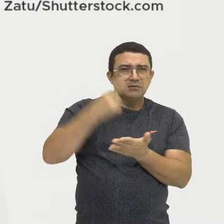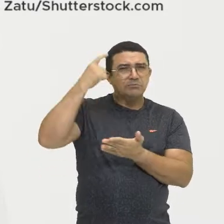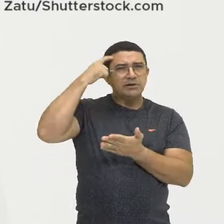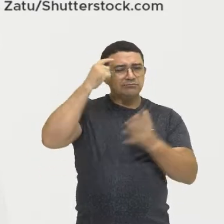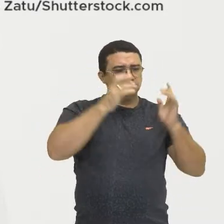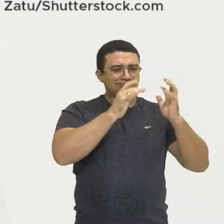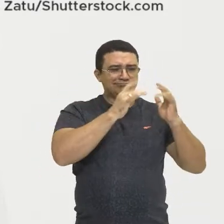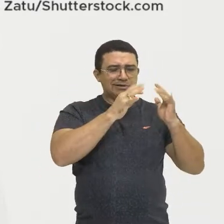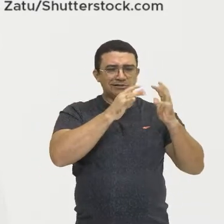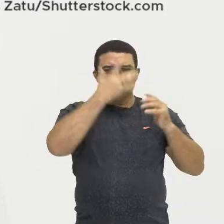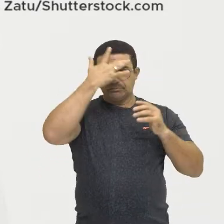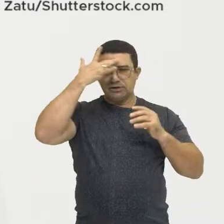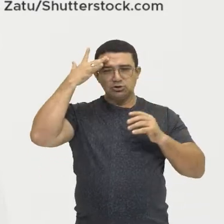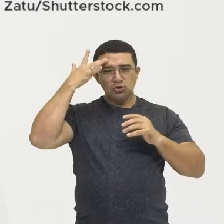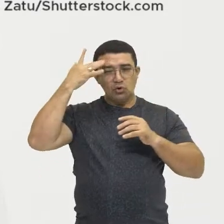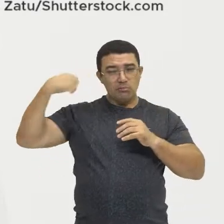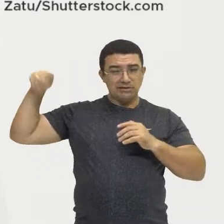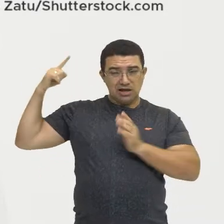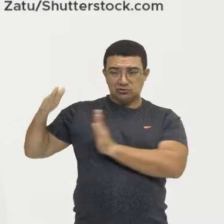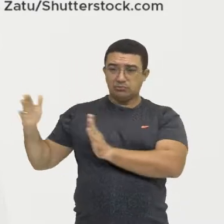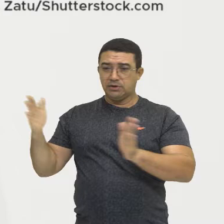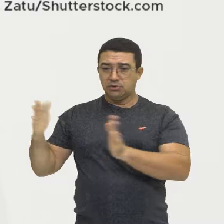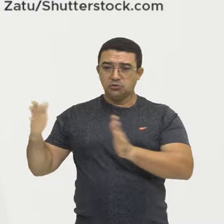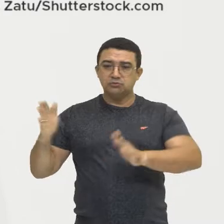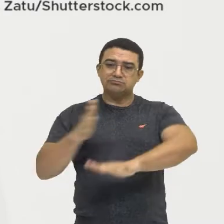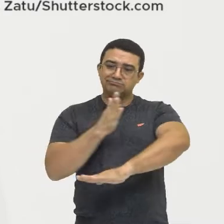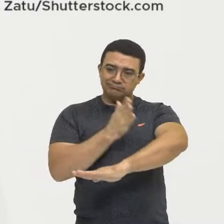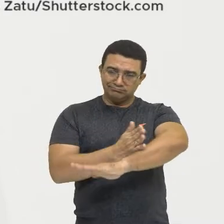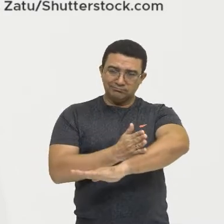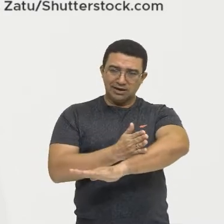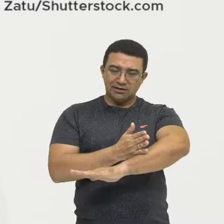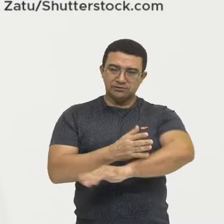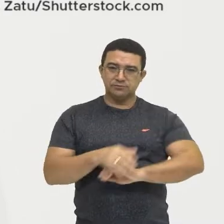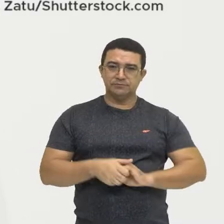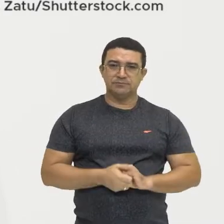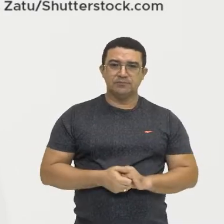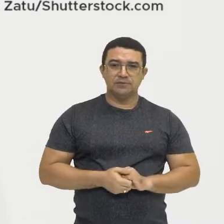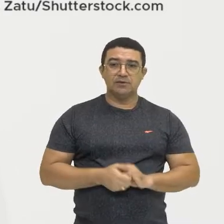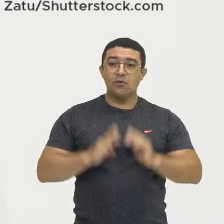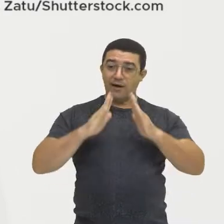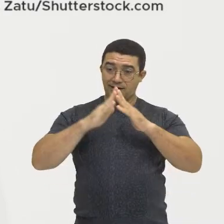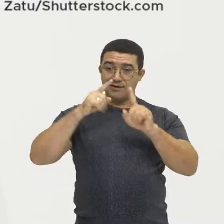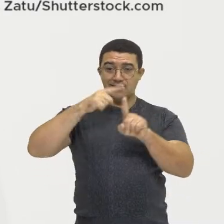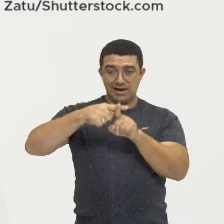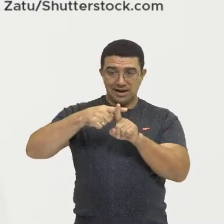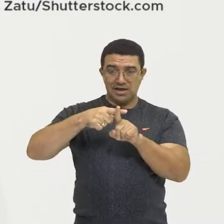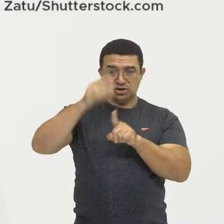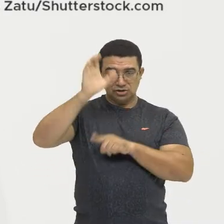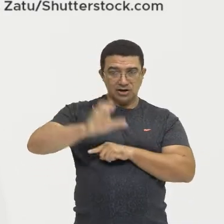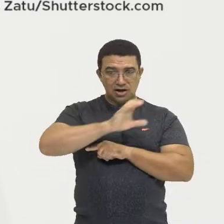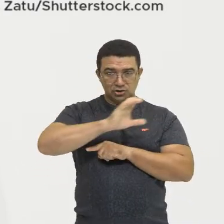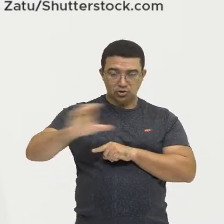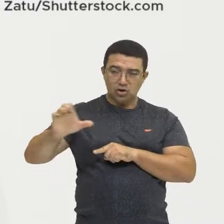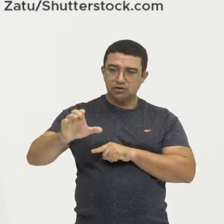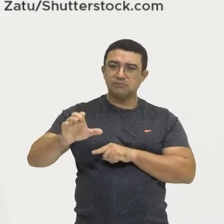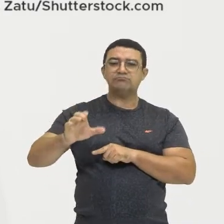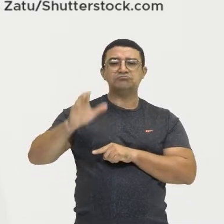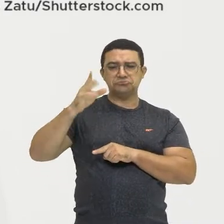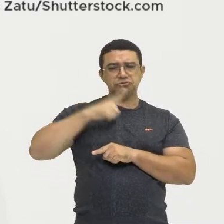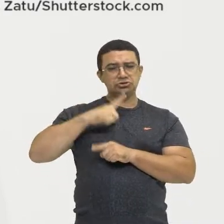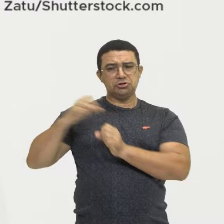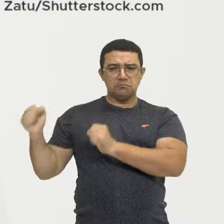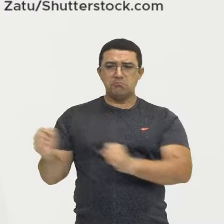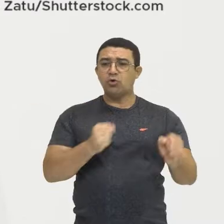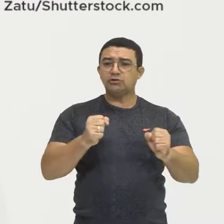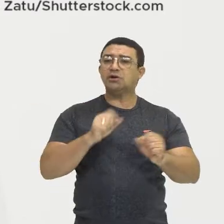pensamento da Idade Média, não é? E a Igreja Católica era detentora desse poder, do